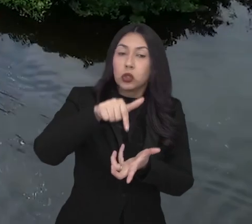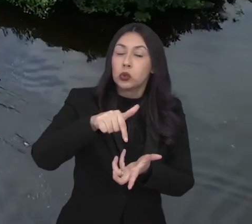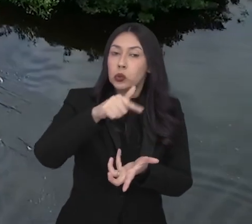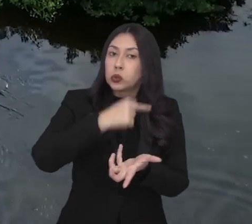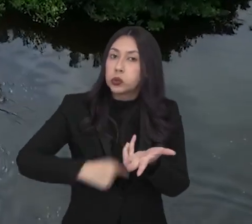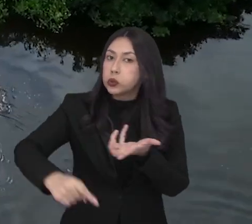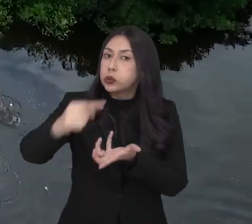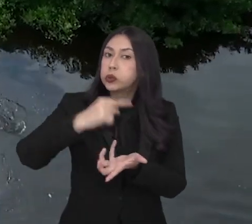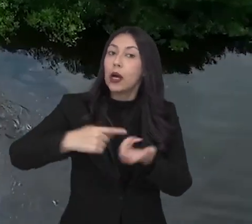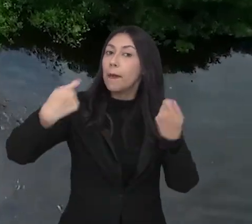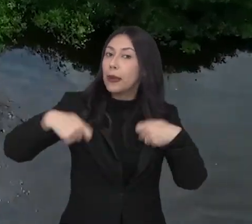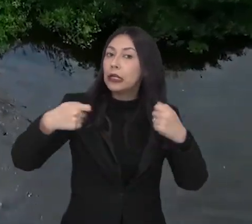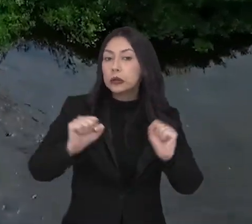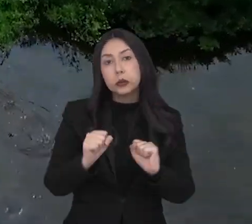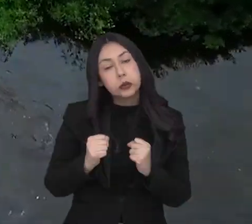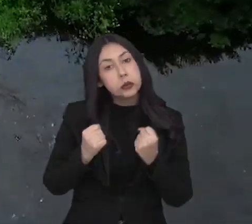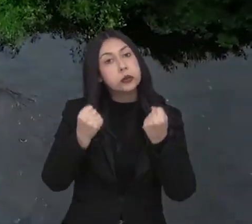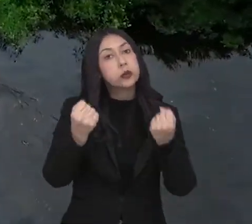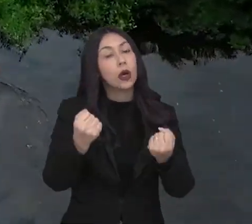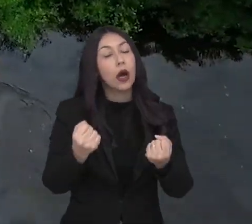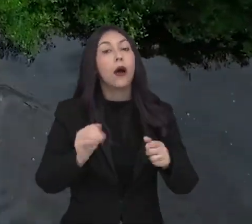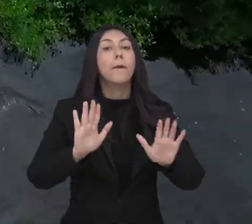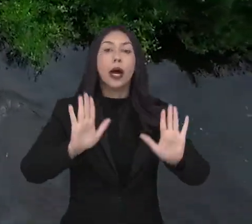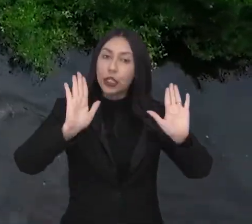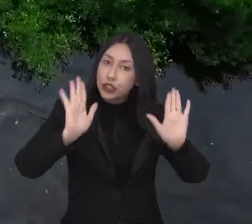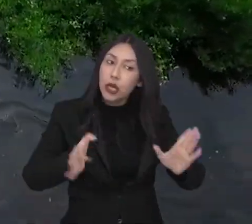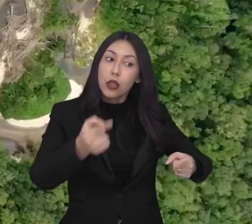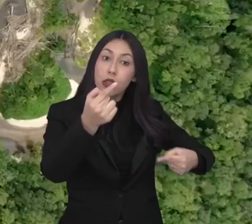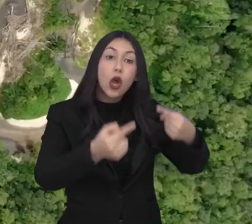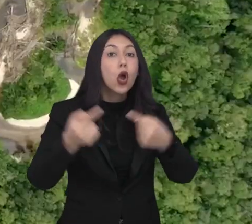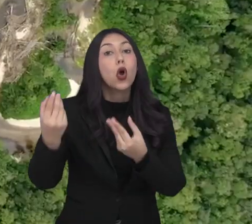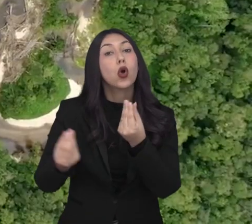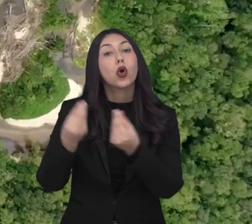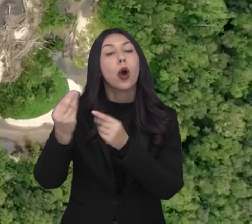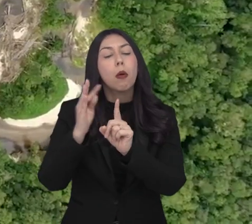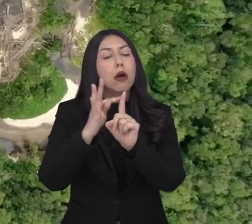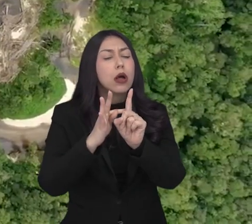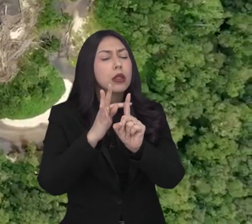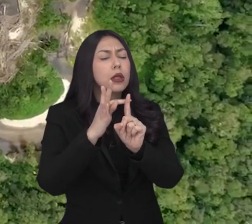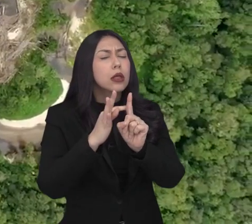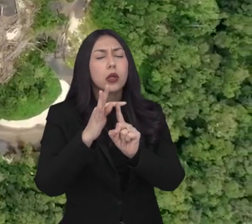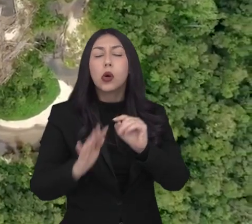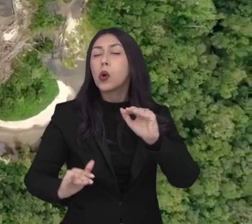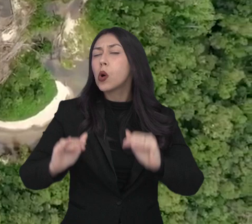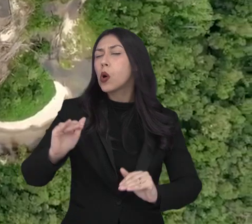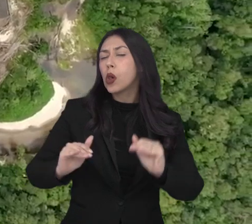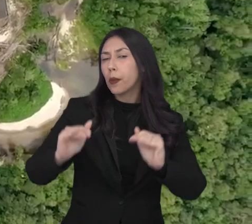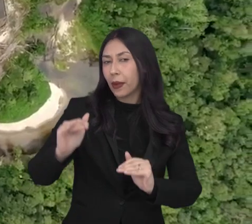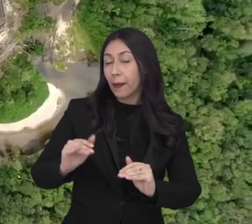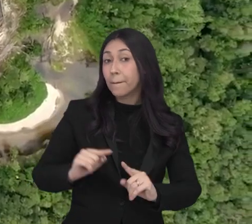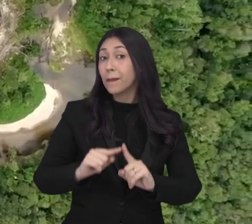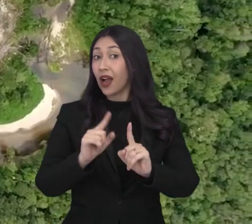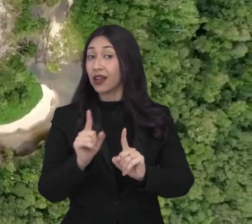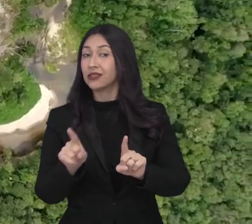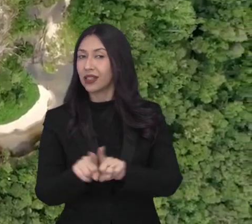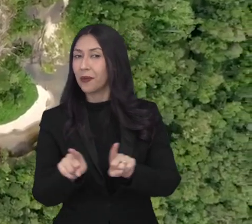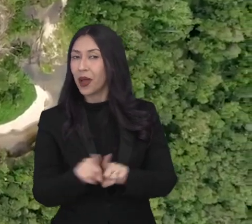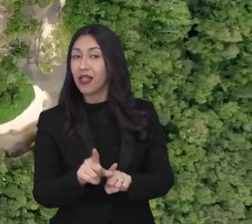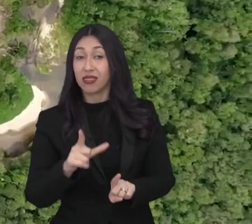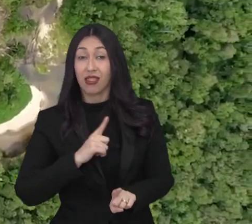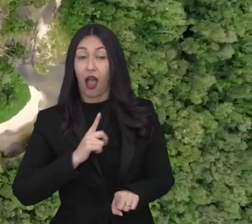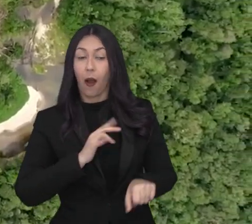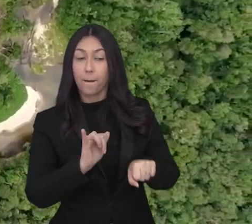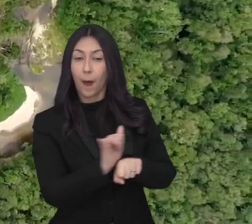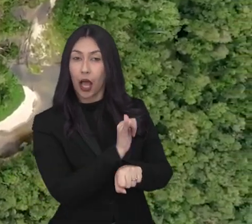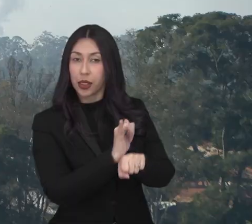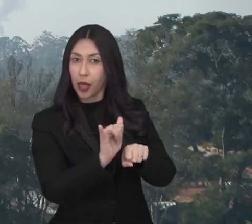as nações têm discutido medidas para frear o aumento da temperatura do planeta. Uma das discussões é o mercado de crédito